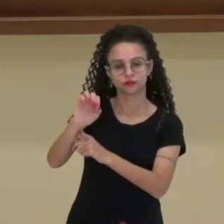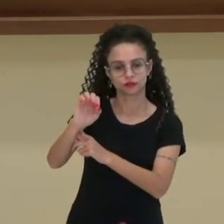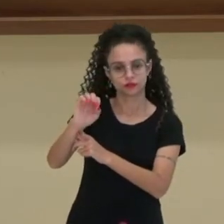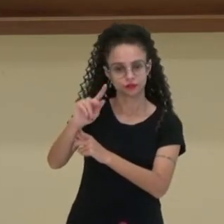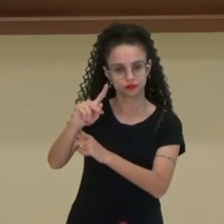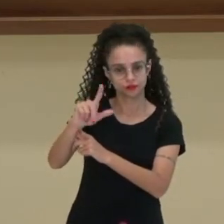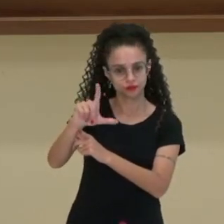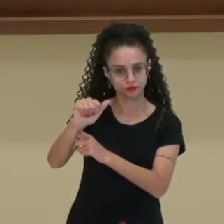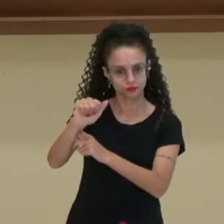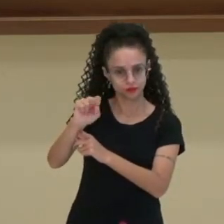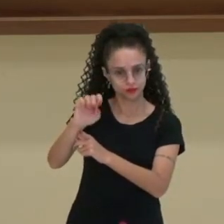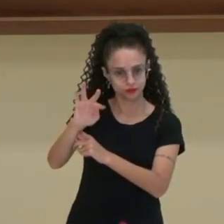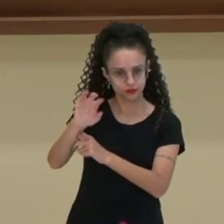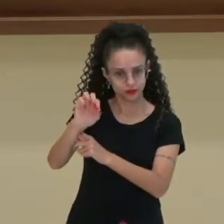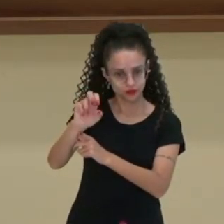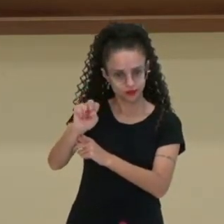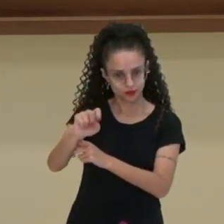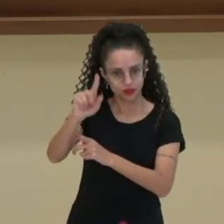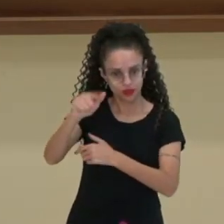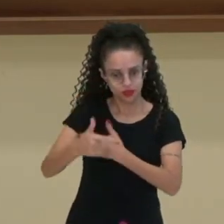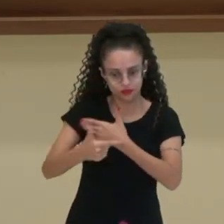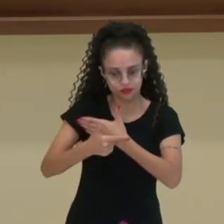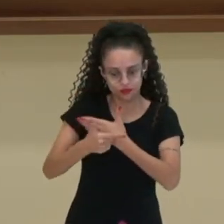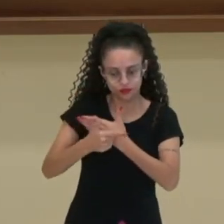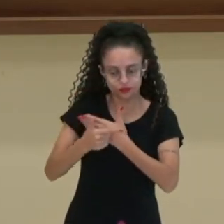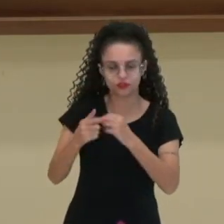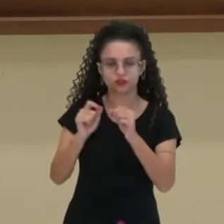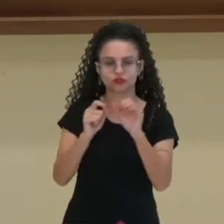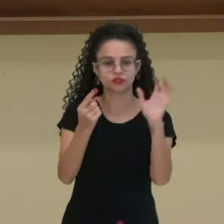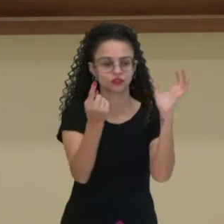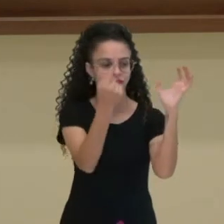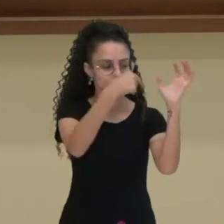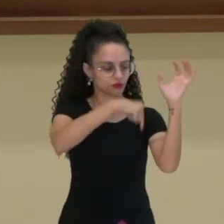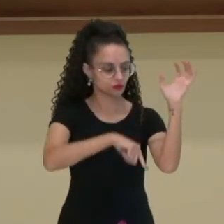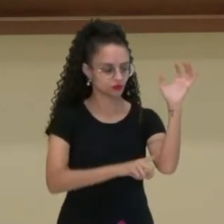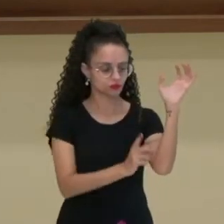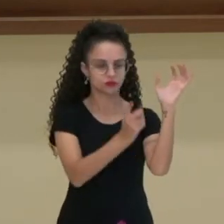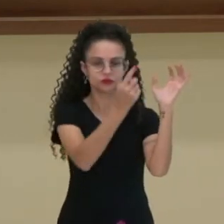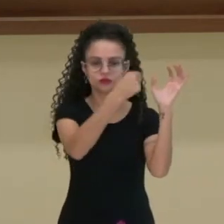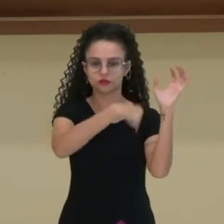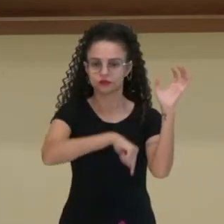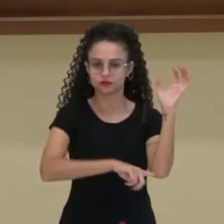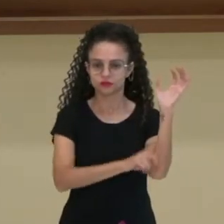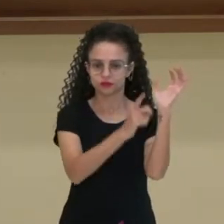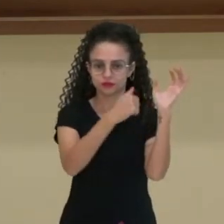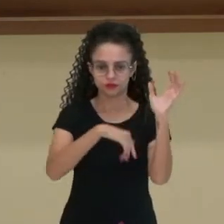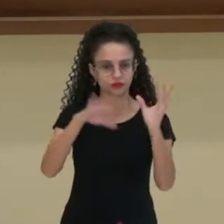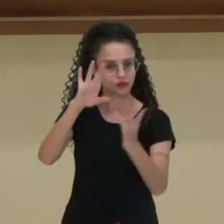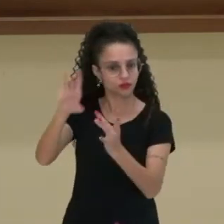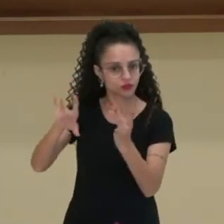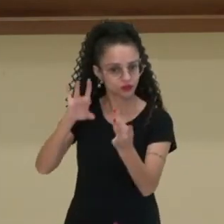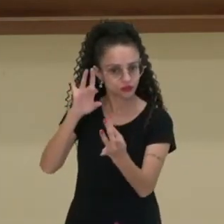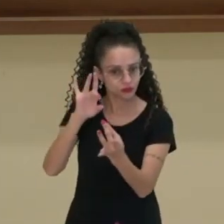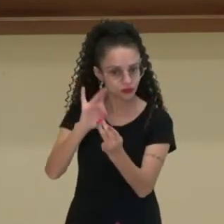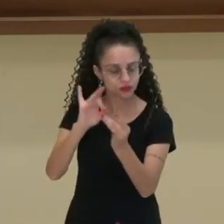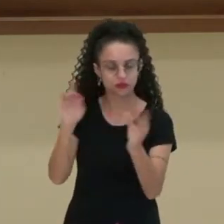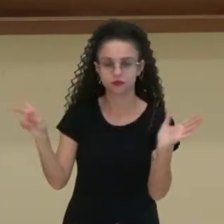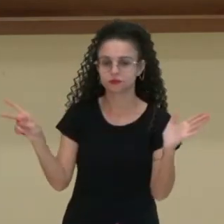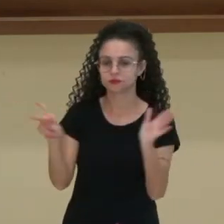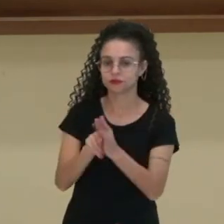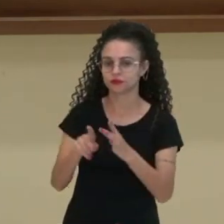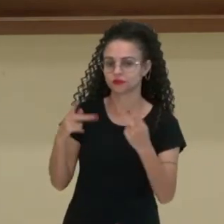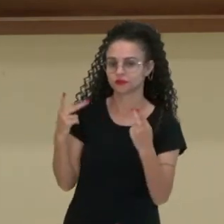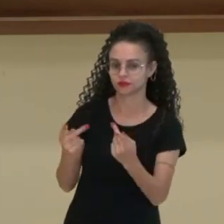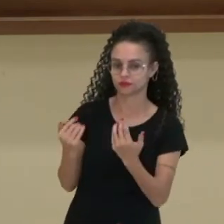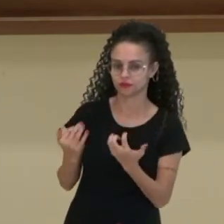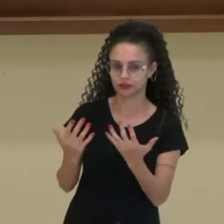restritamente ali ligadas com a função de realizar fotossíntese, que é um processo peculiar, típico das